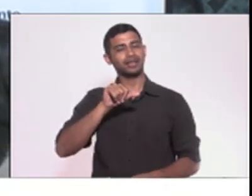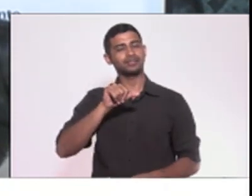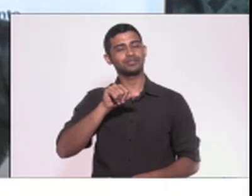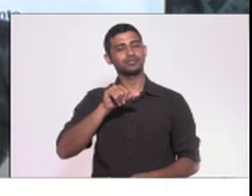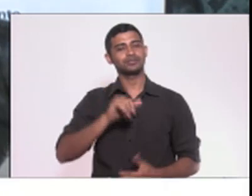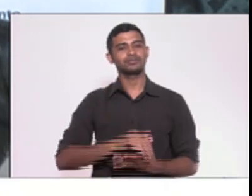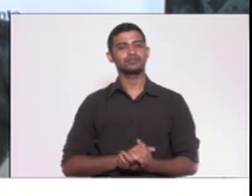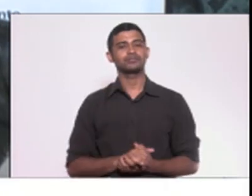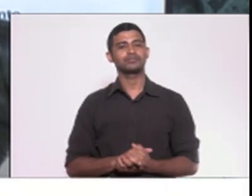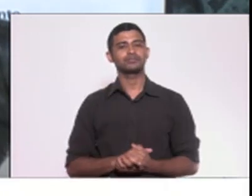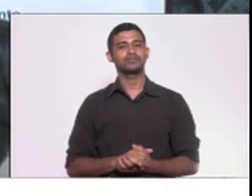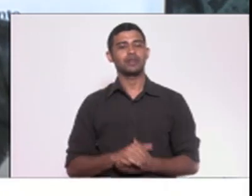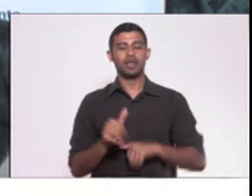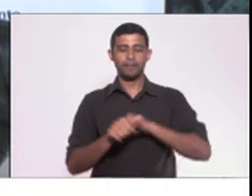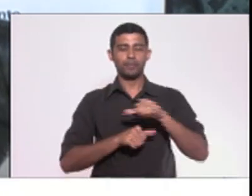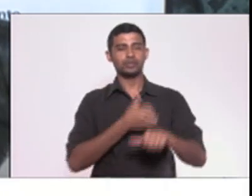para